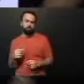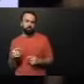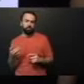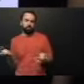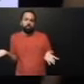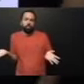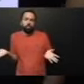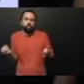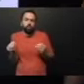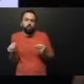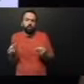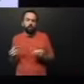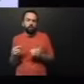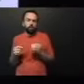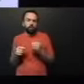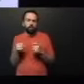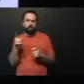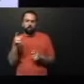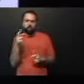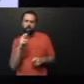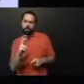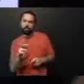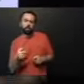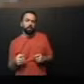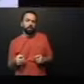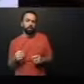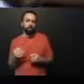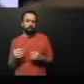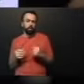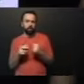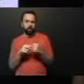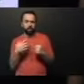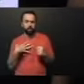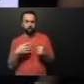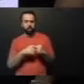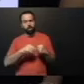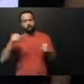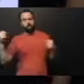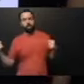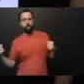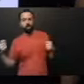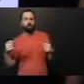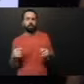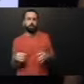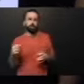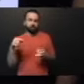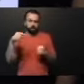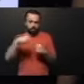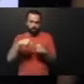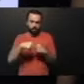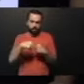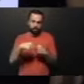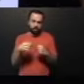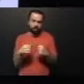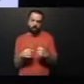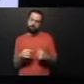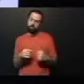Como não está, se você está me respondendo? Eu estou fora do aparelho. Dentro do aparelho não cabe